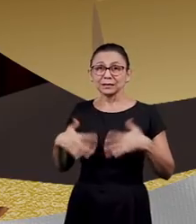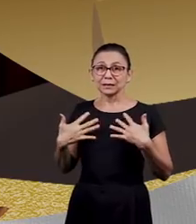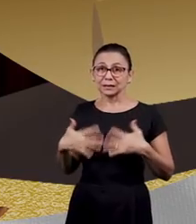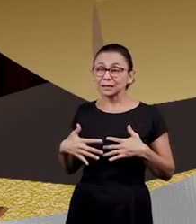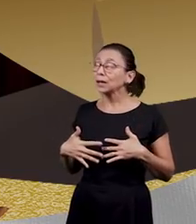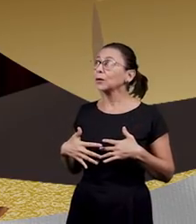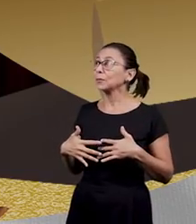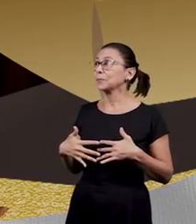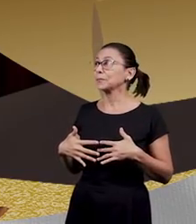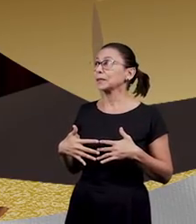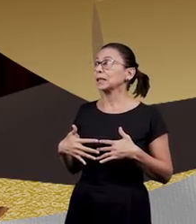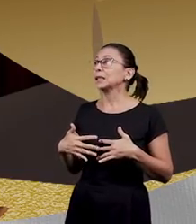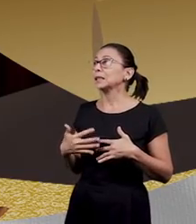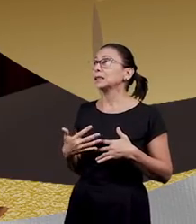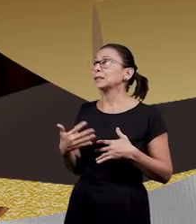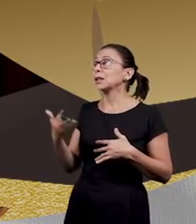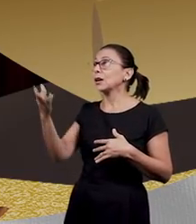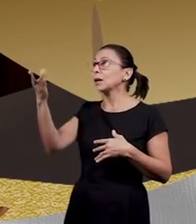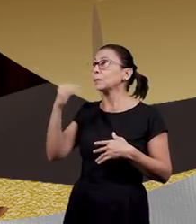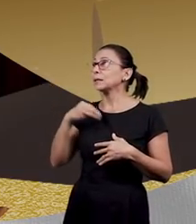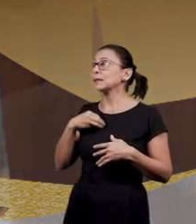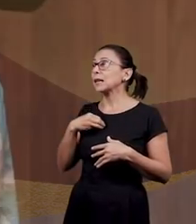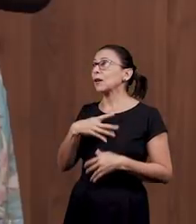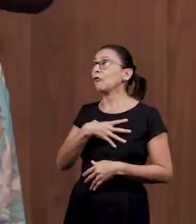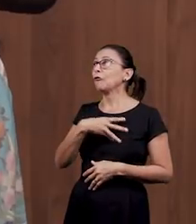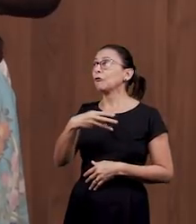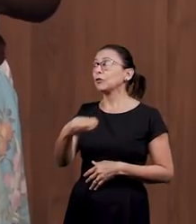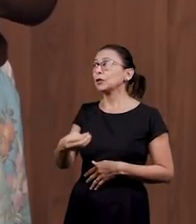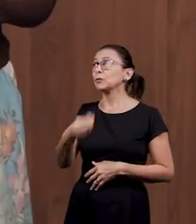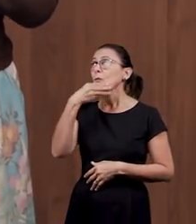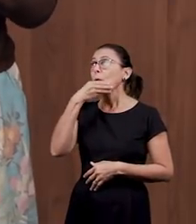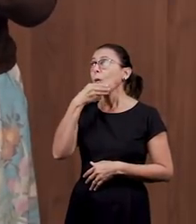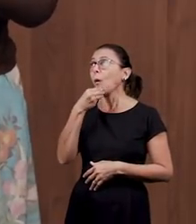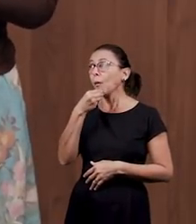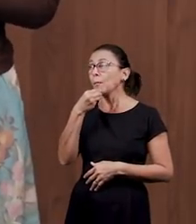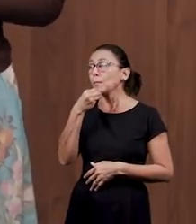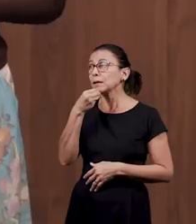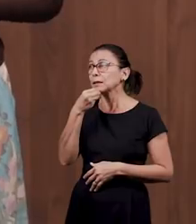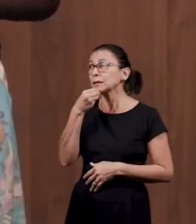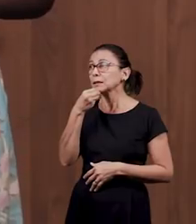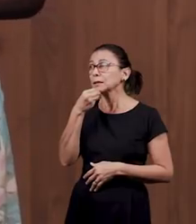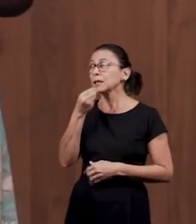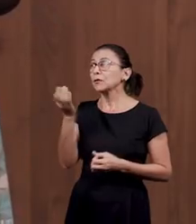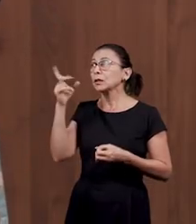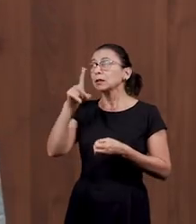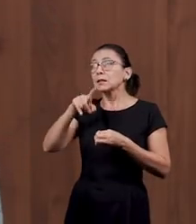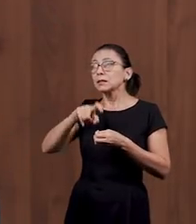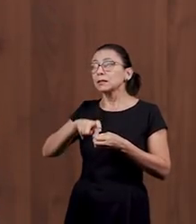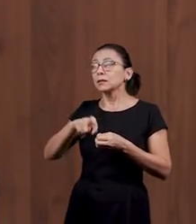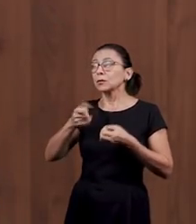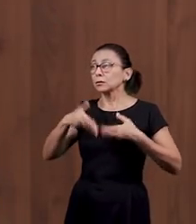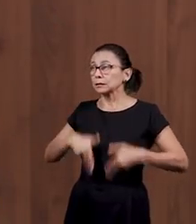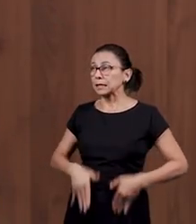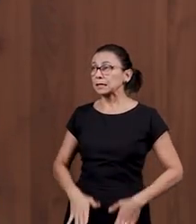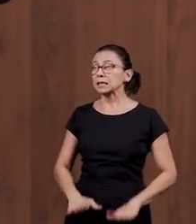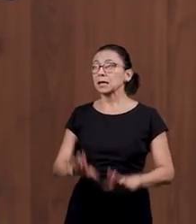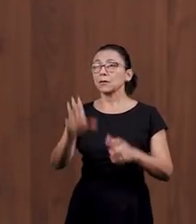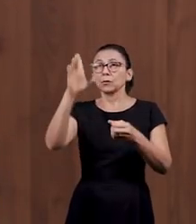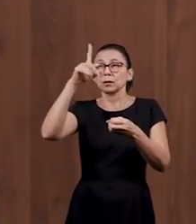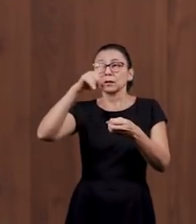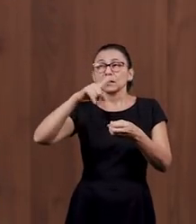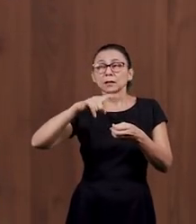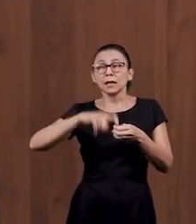e deres à tua serva um filho varão, eu o entregarei a ti, para que ele te sirva durante todos